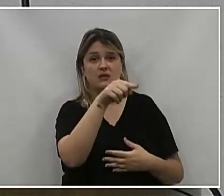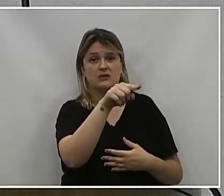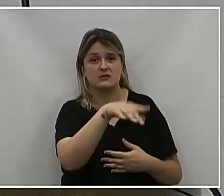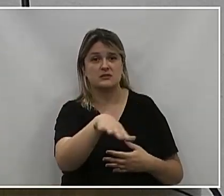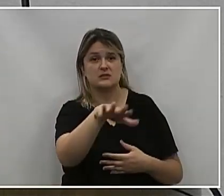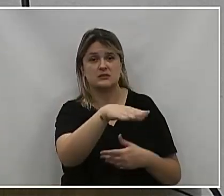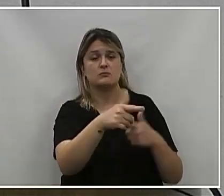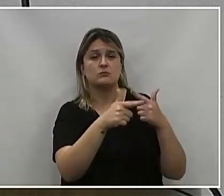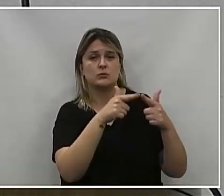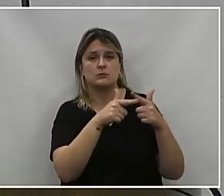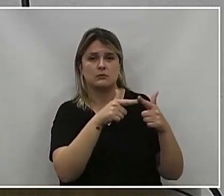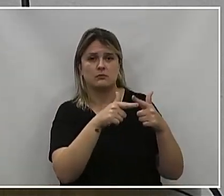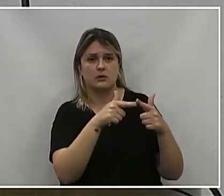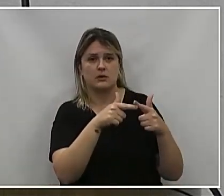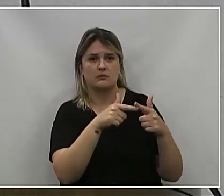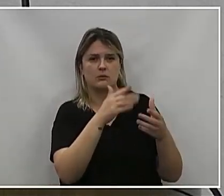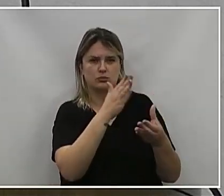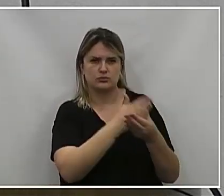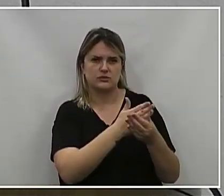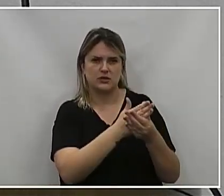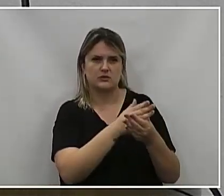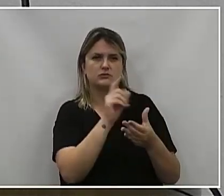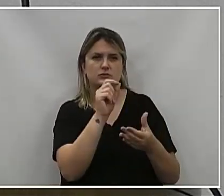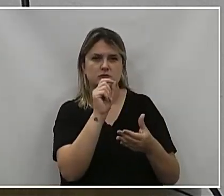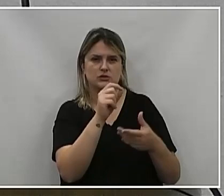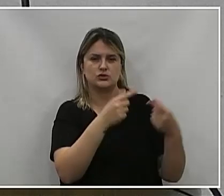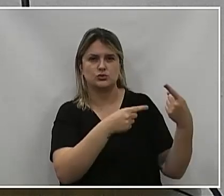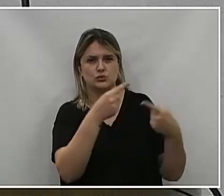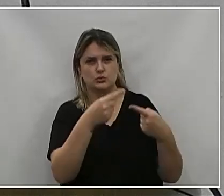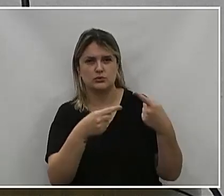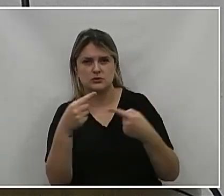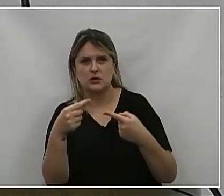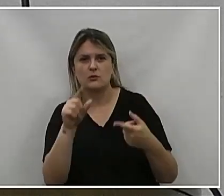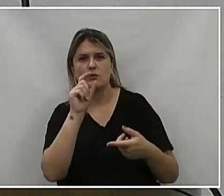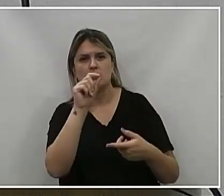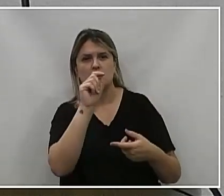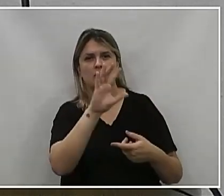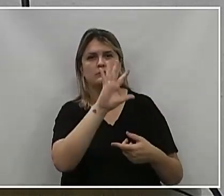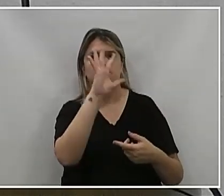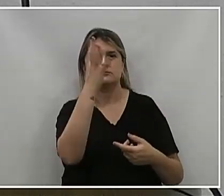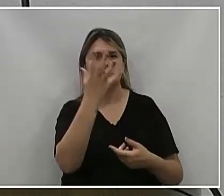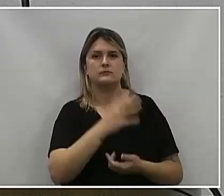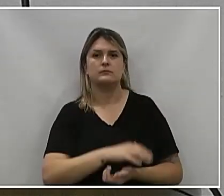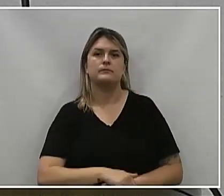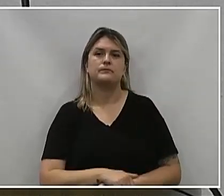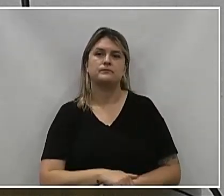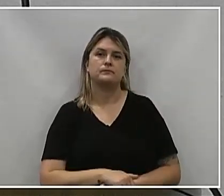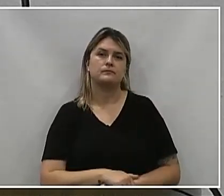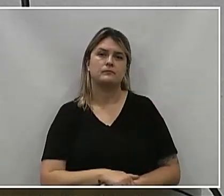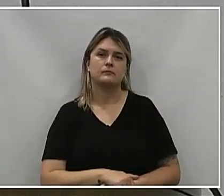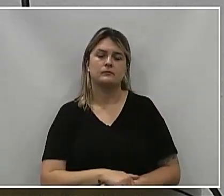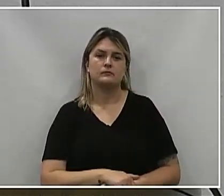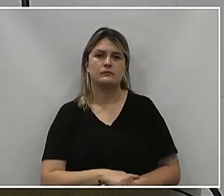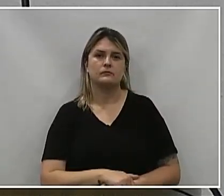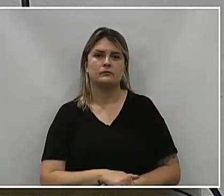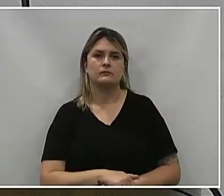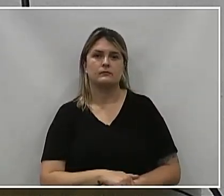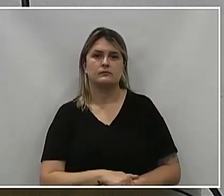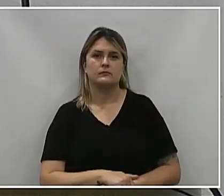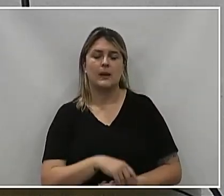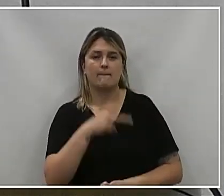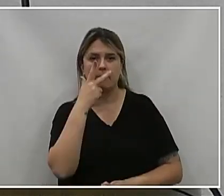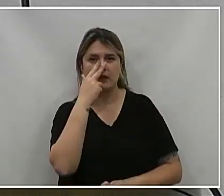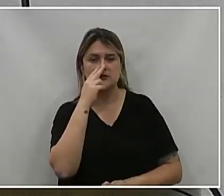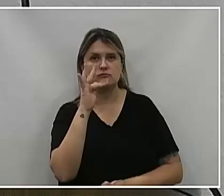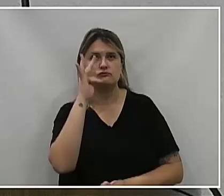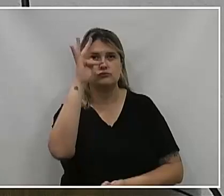ao embrólio dessa PPP que está sendo discutida ainda e que provavelmente a gente tenha opções mais